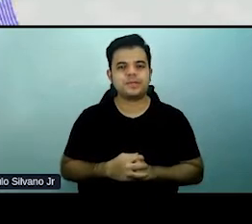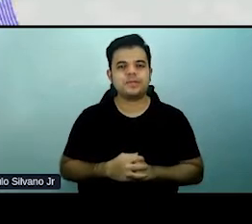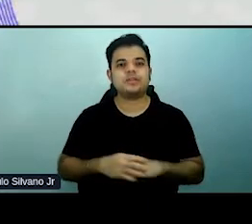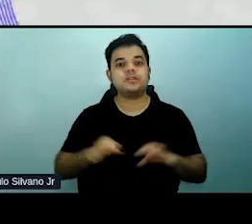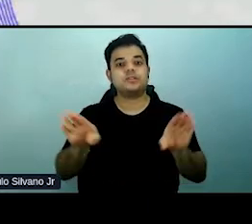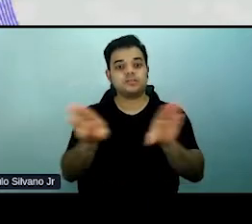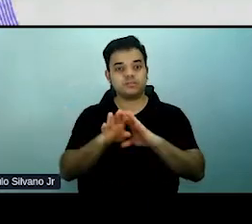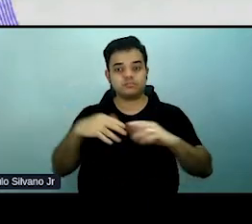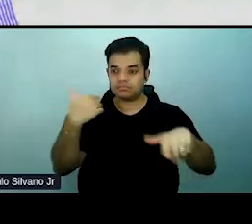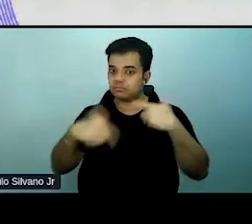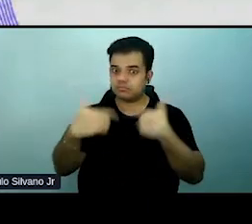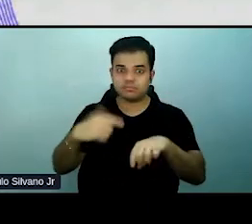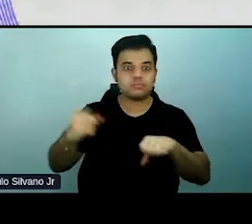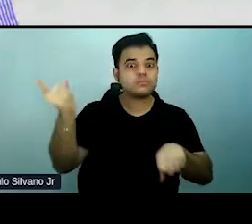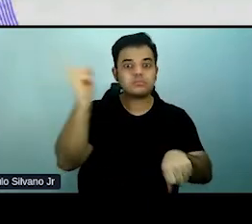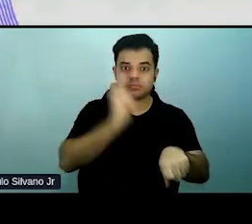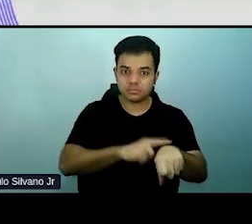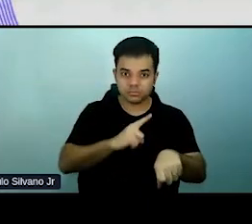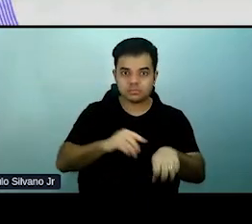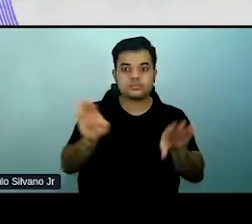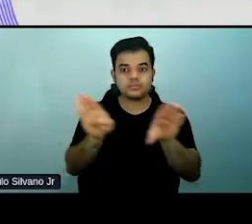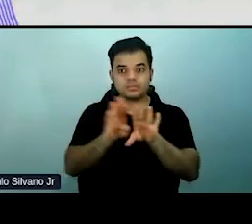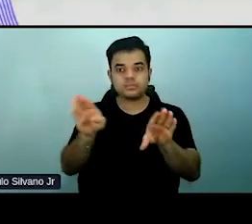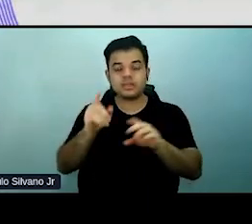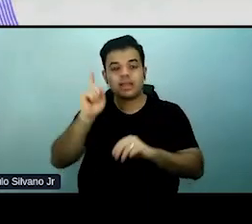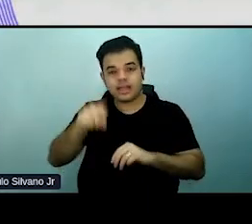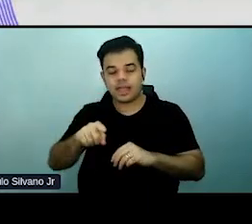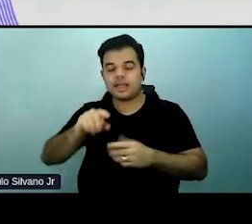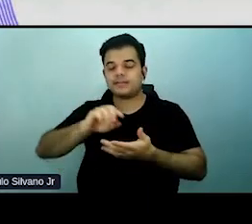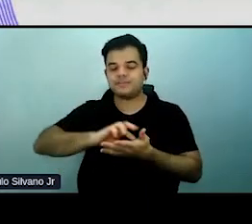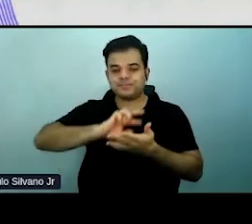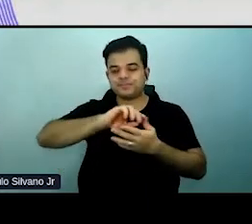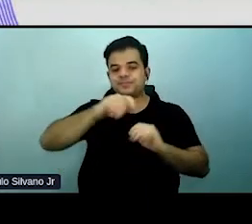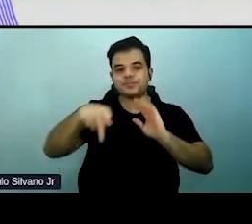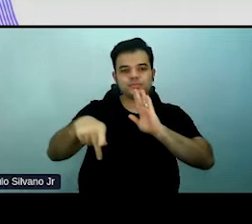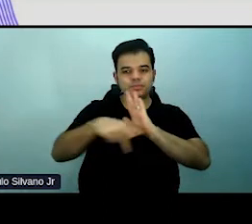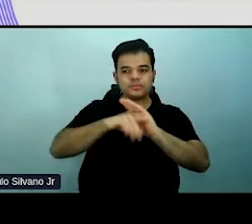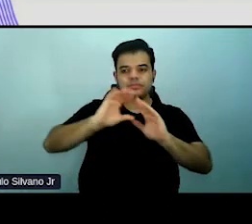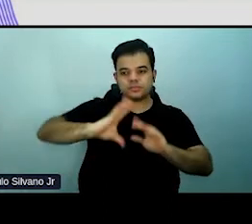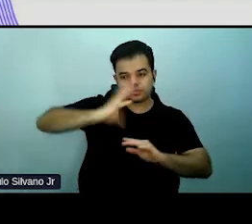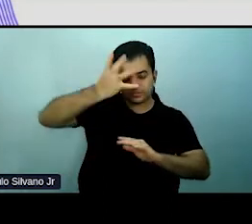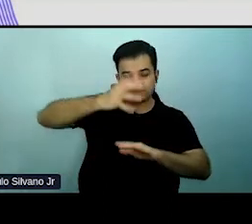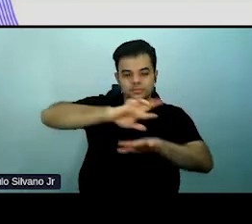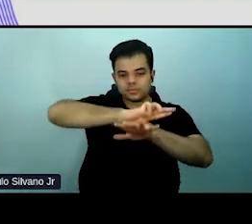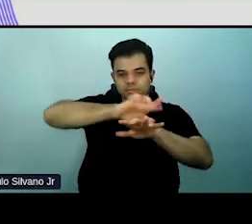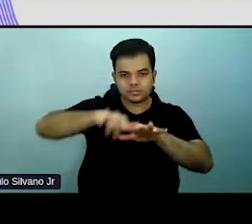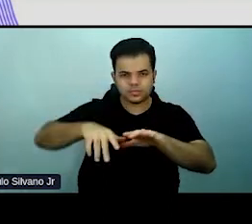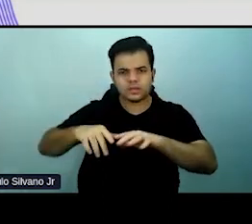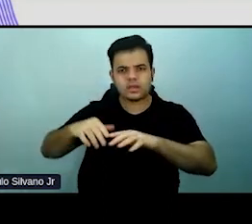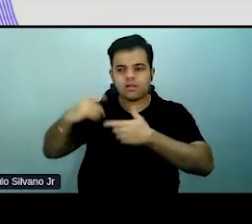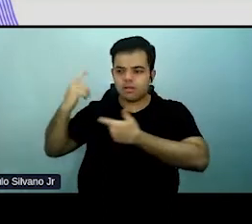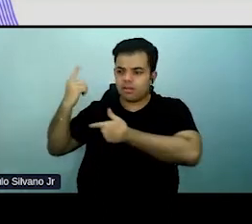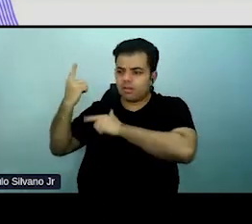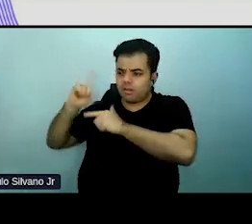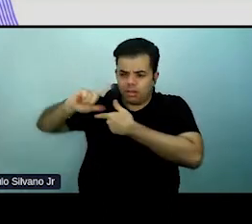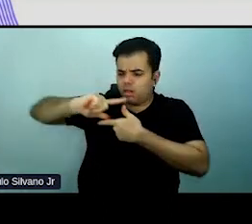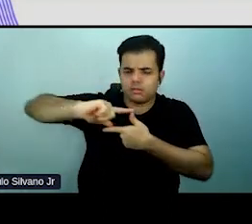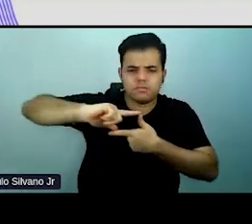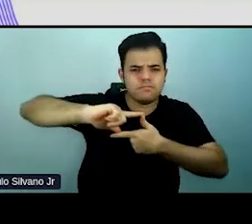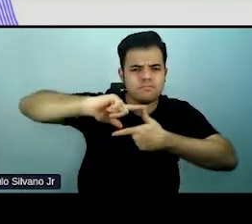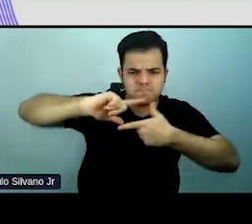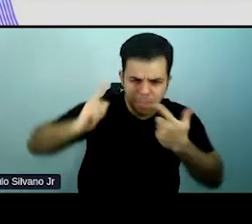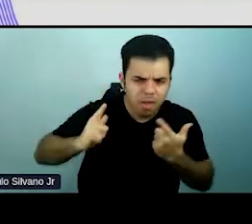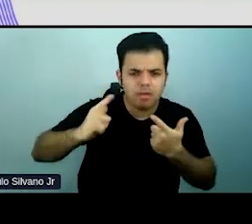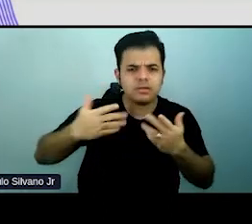Ações na prática também para fomentar a diversidade, uma delas também é uma conversa sem tabu e totalmente transparente, né?